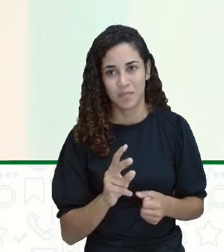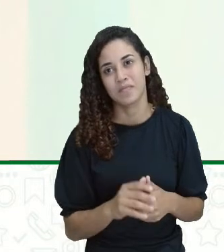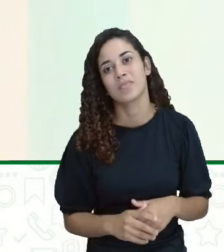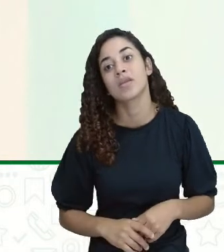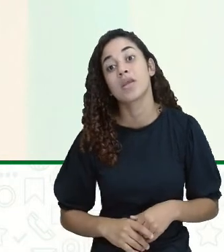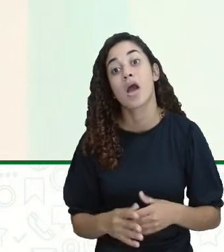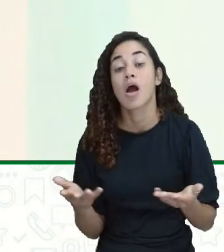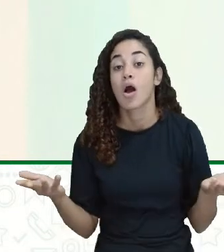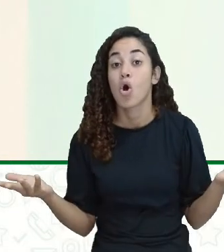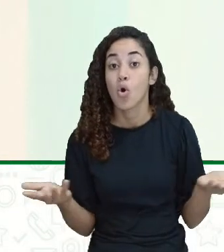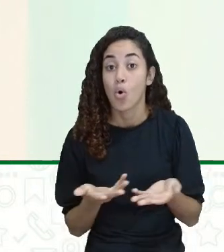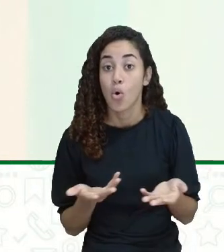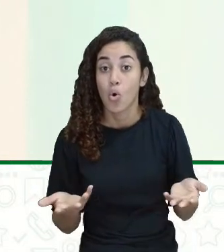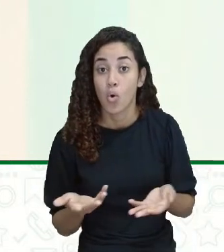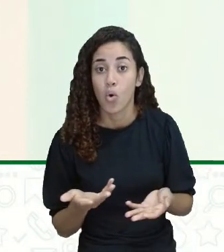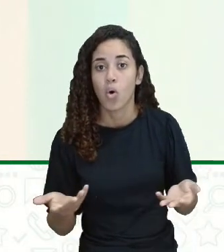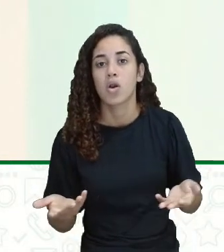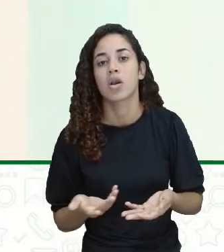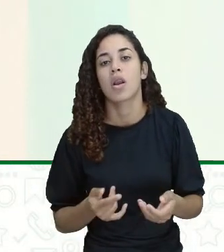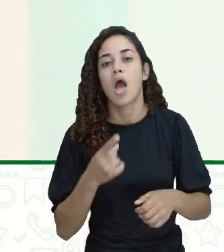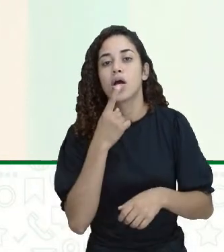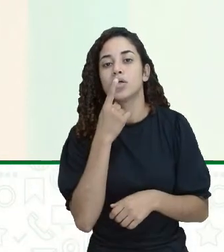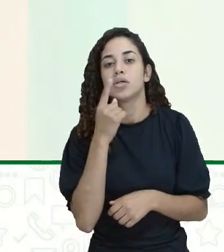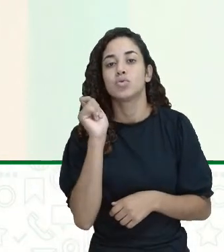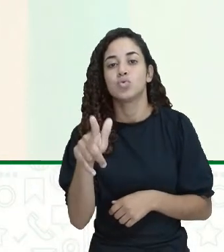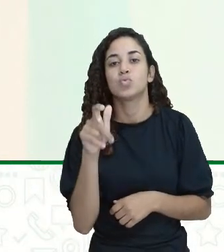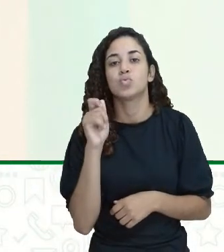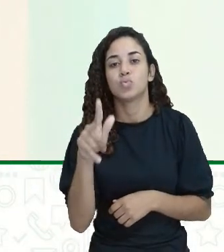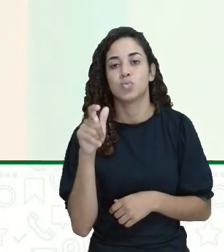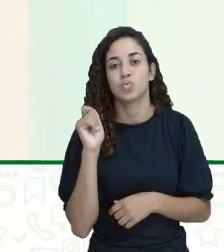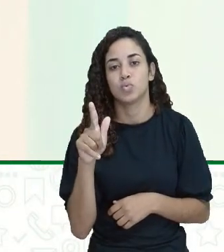é o azul, o polígono azul.